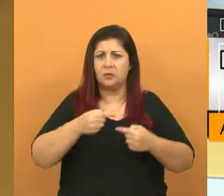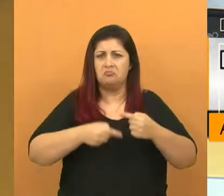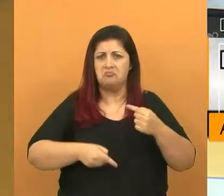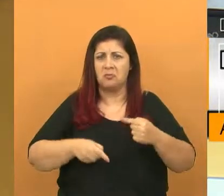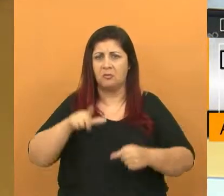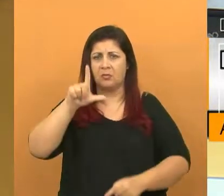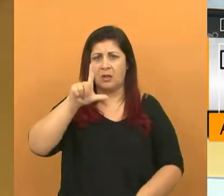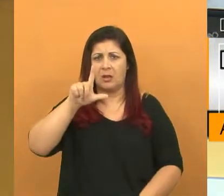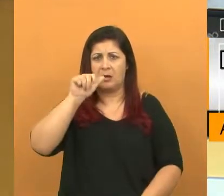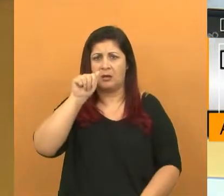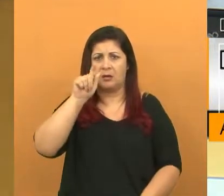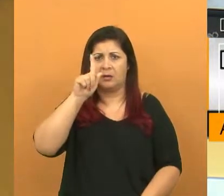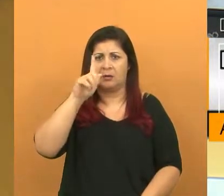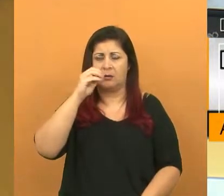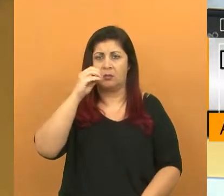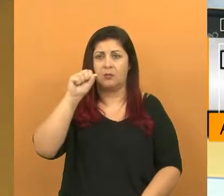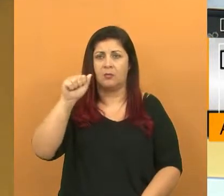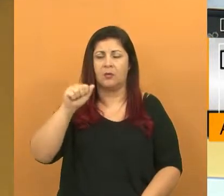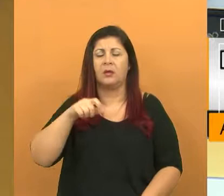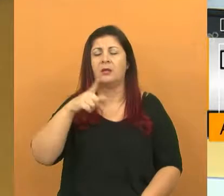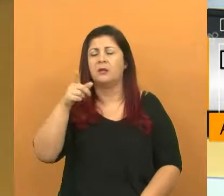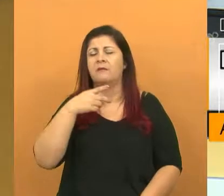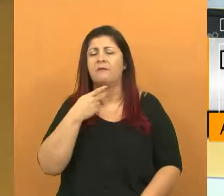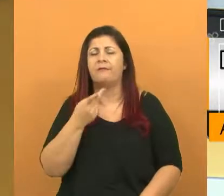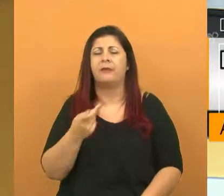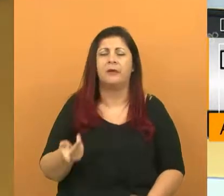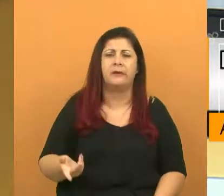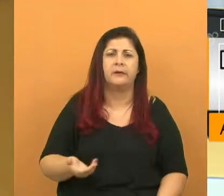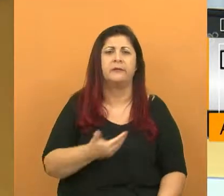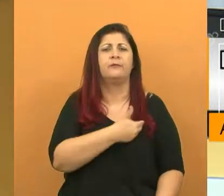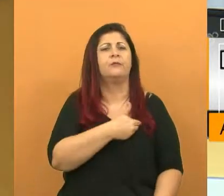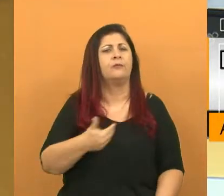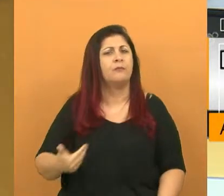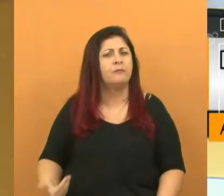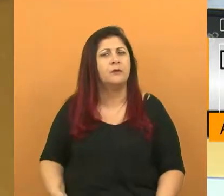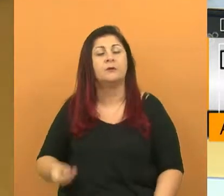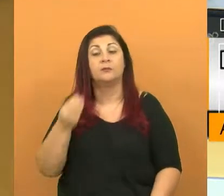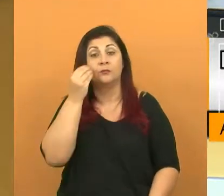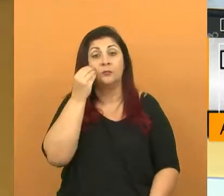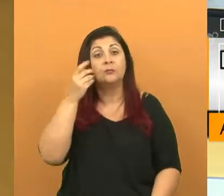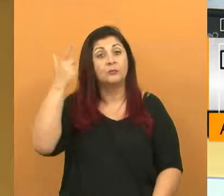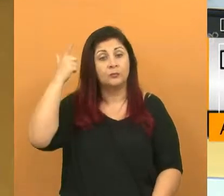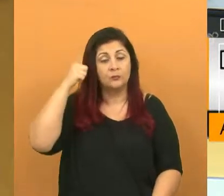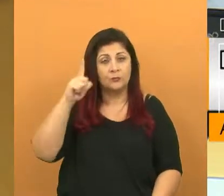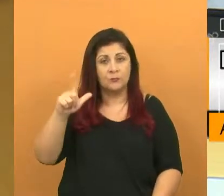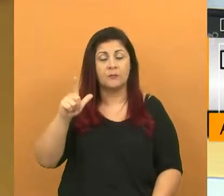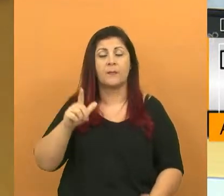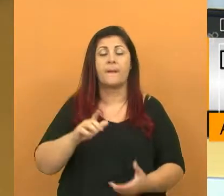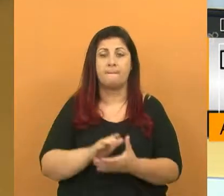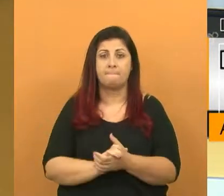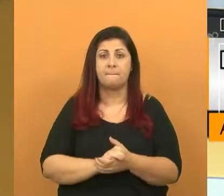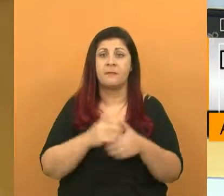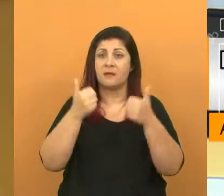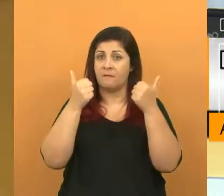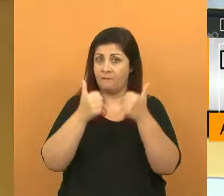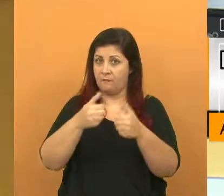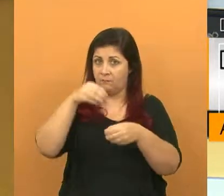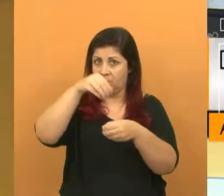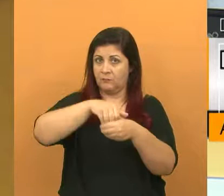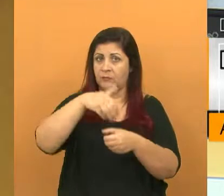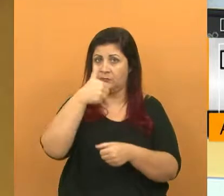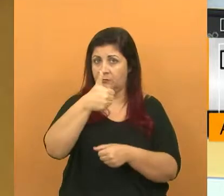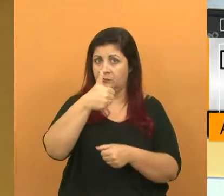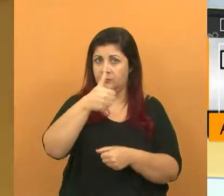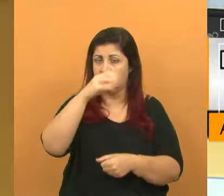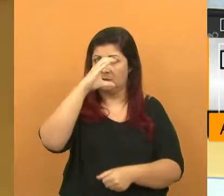lagoa e portanto fui a setesys foi o governo do estado ea gente conseguiu ter o parecer favorável da cetesb